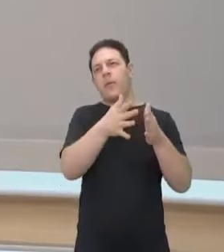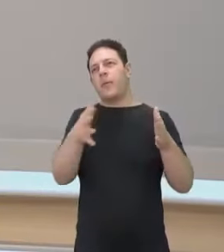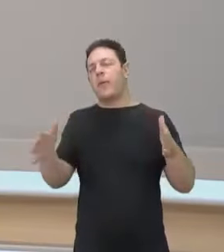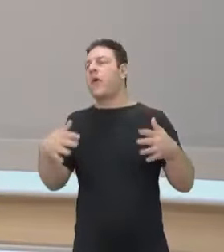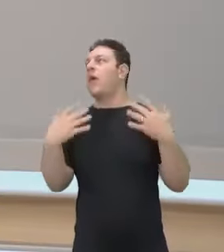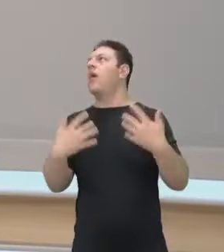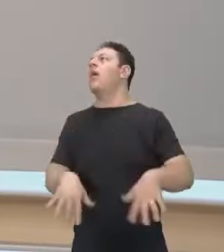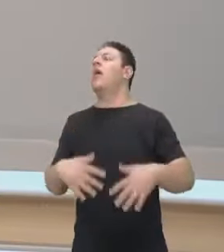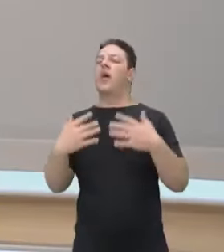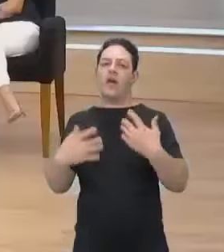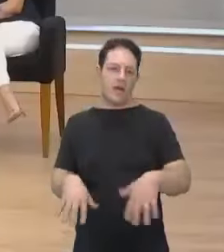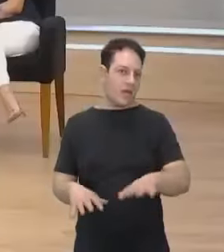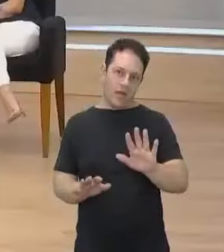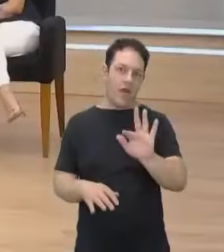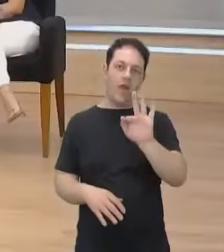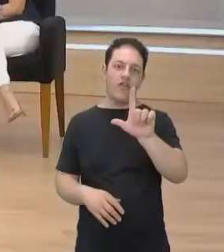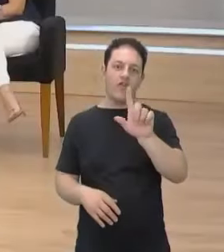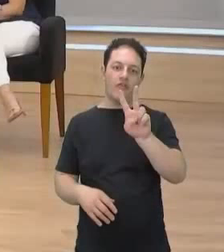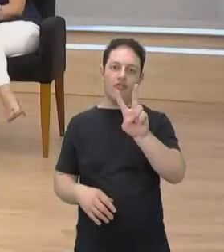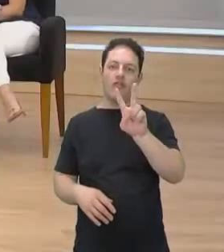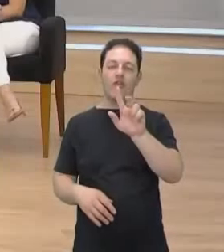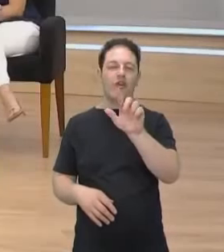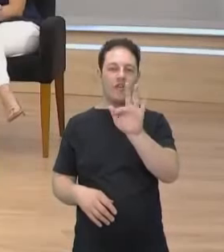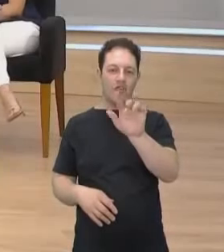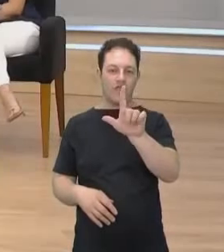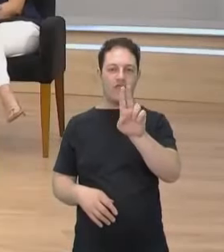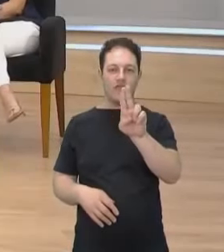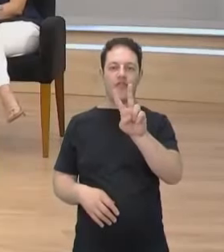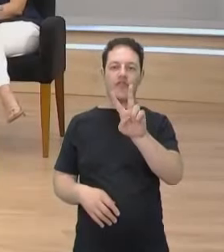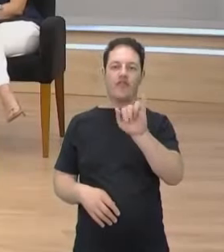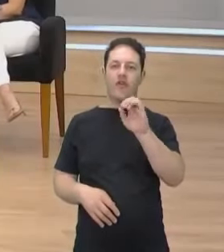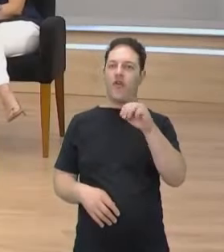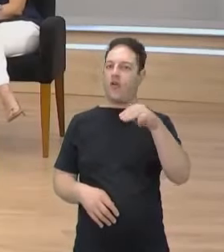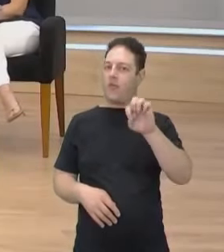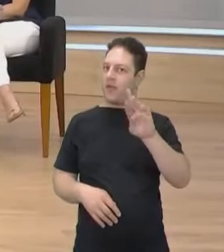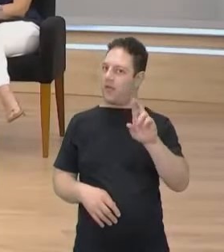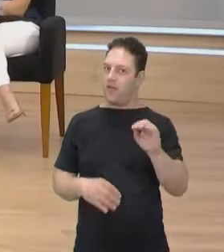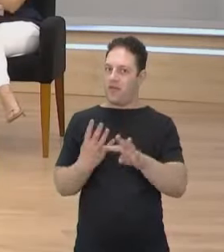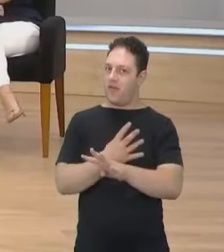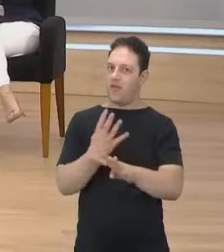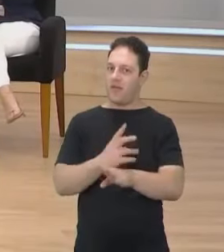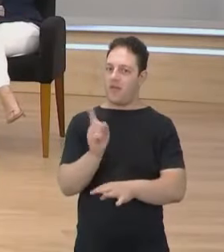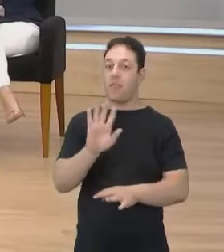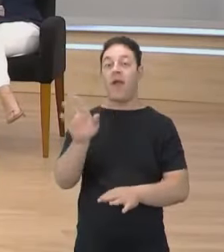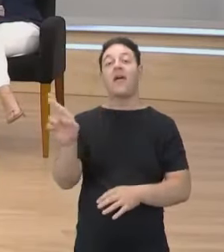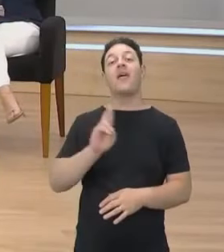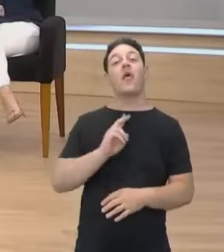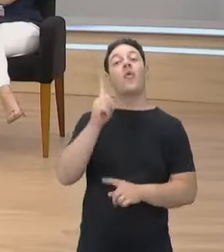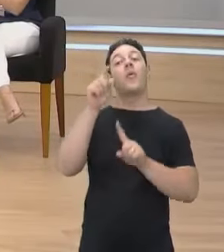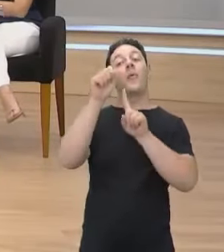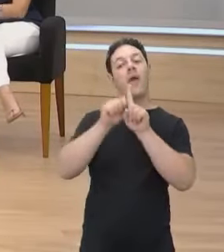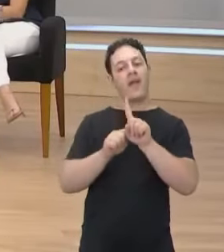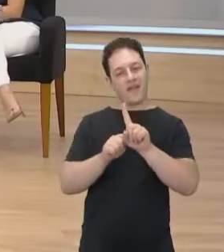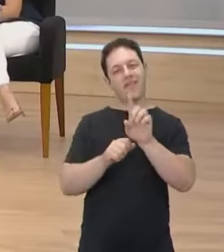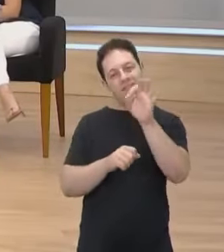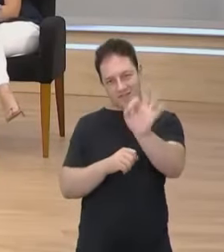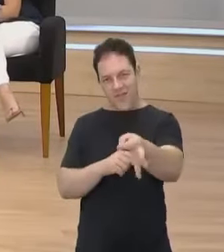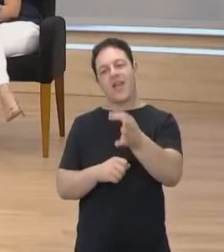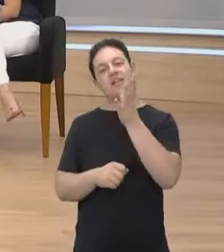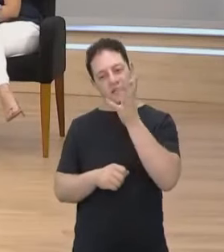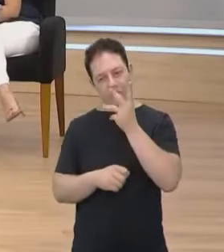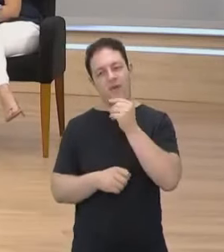absurdo de chuva. Ah, não, o pluviômetro nem aguenta. Não, mas ó, tá, você viu que ele já trouxe um mês. É isso aí, professor. Mas ó,